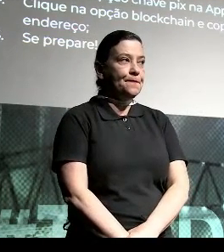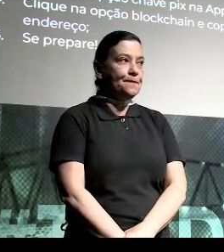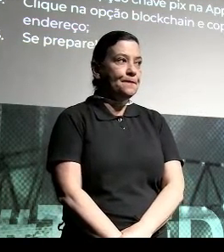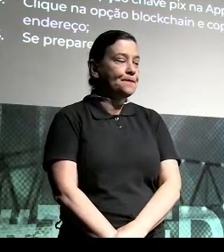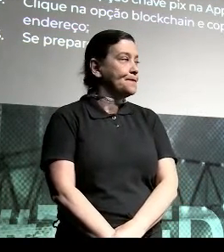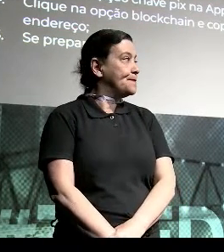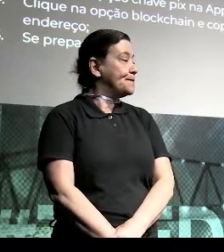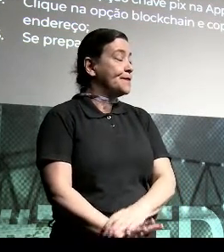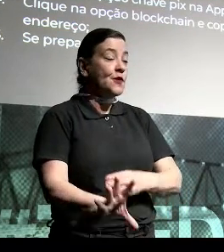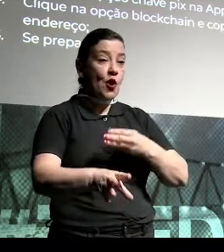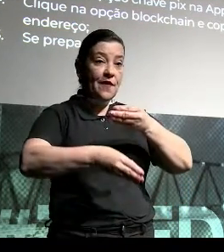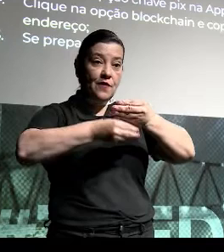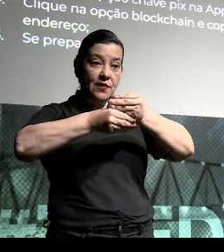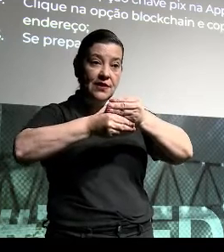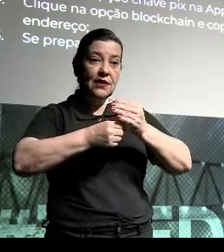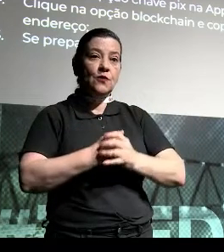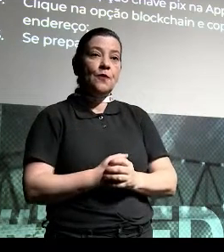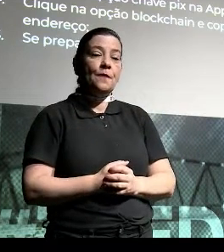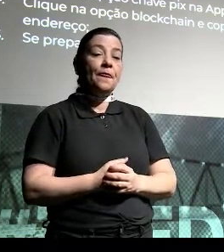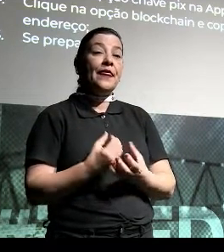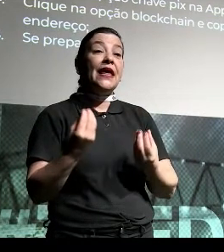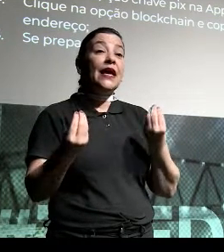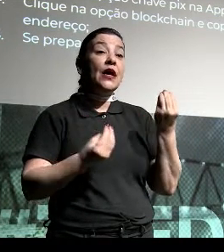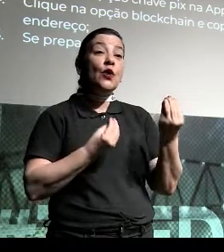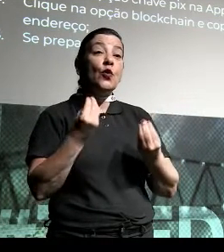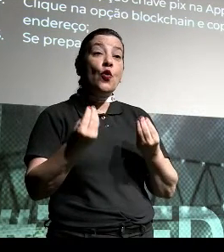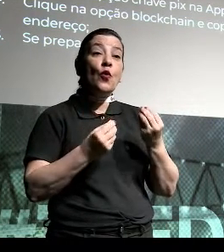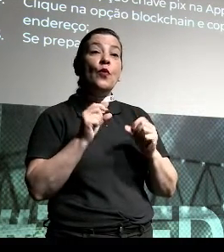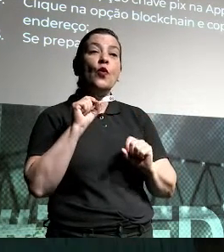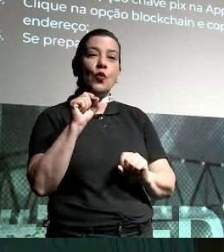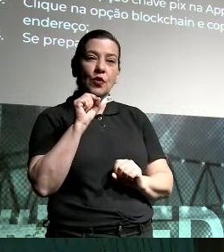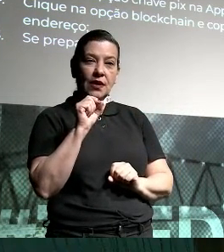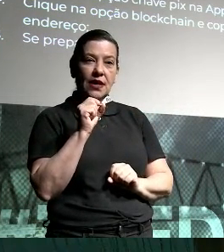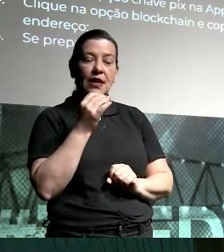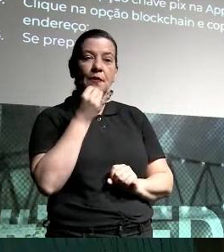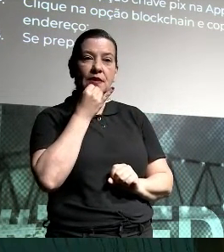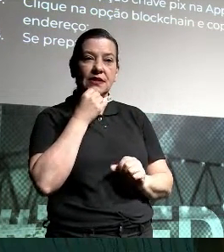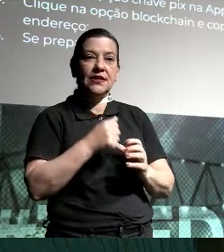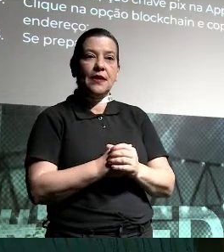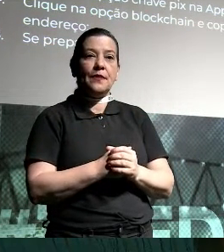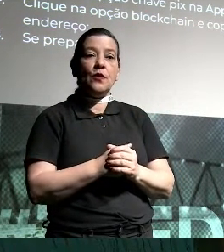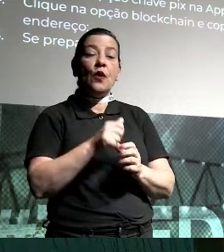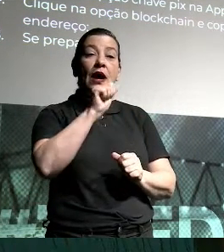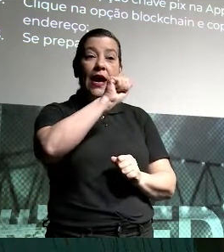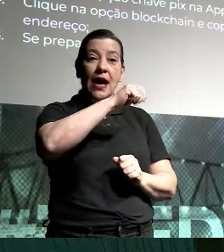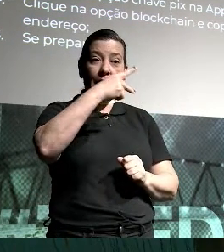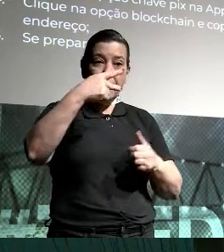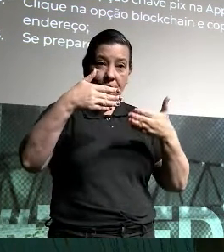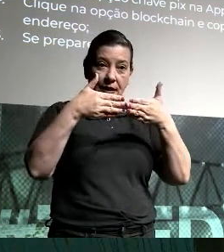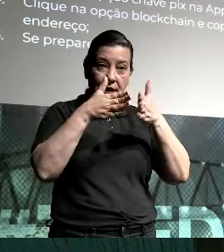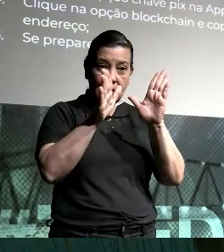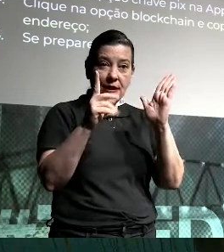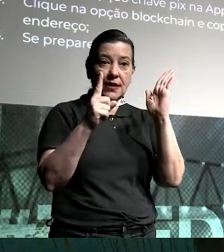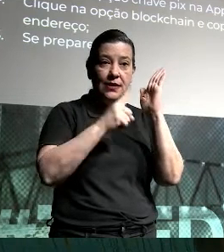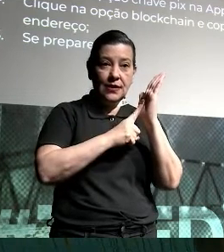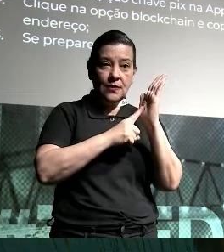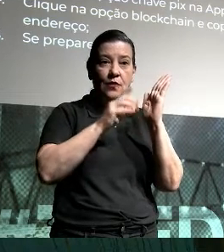Só reforçando, como que a gente pega o endereço de cripto, tá? Abre o aplicativo, clica no ícone de